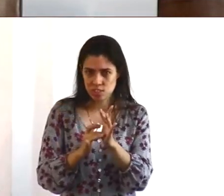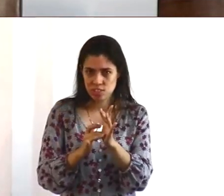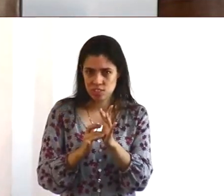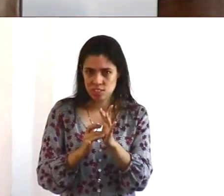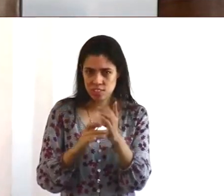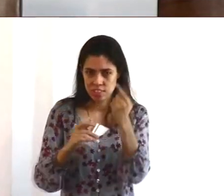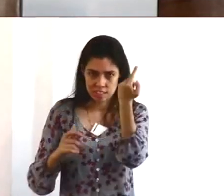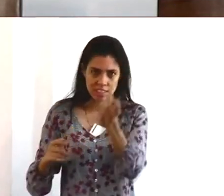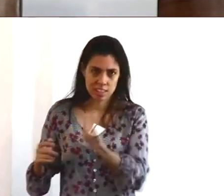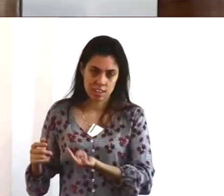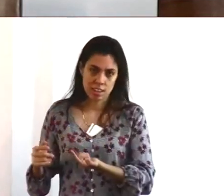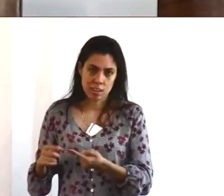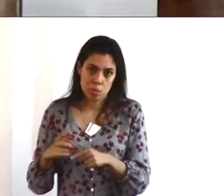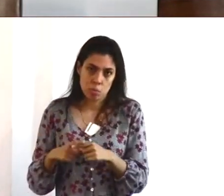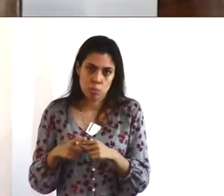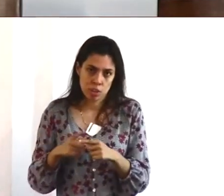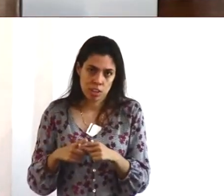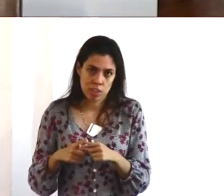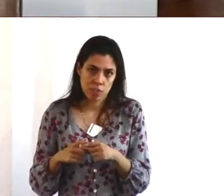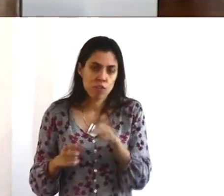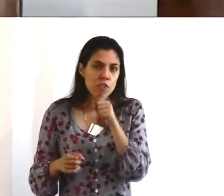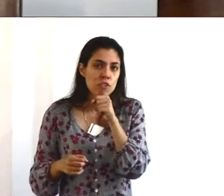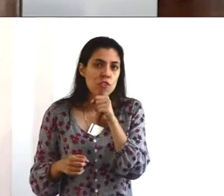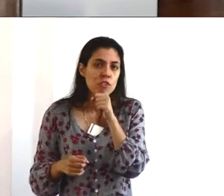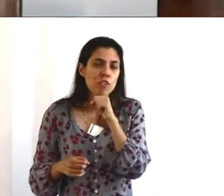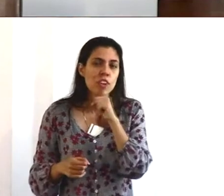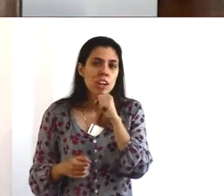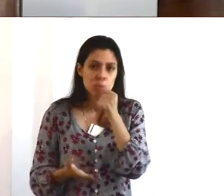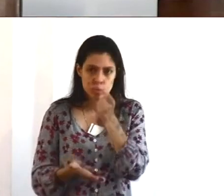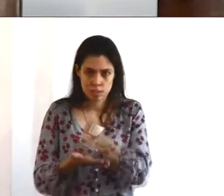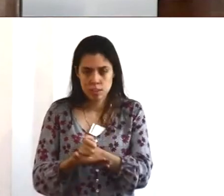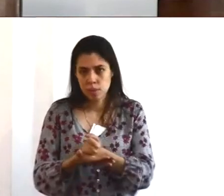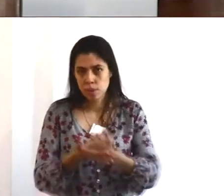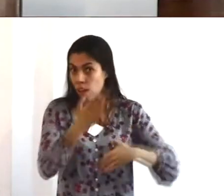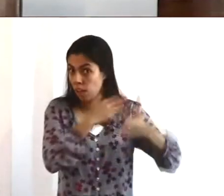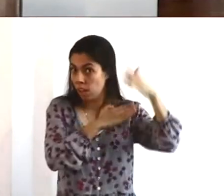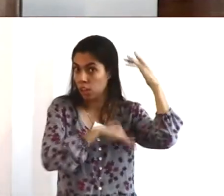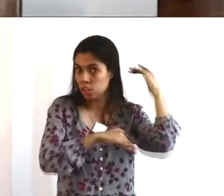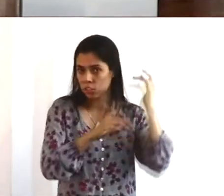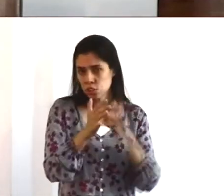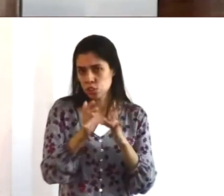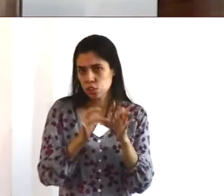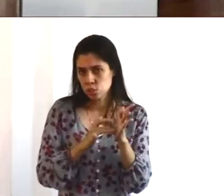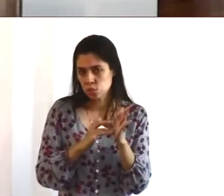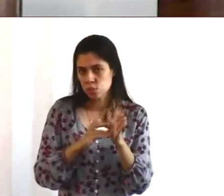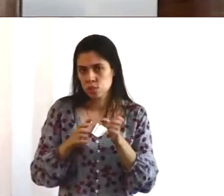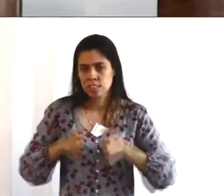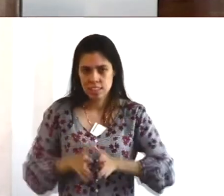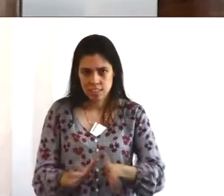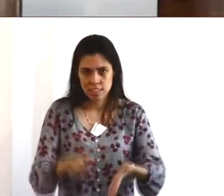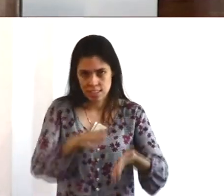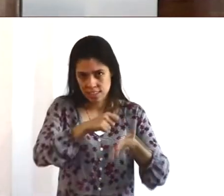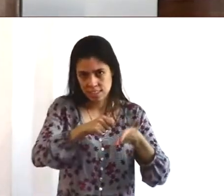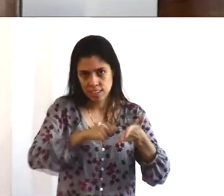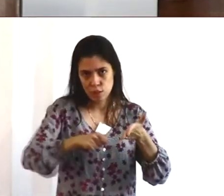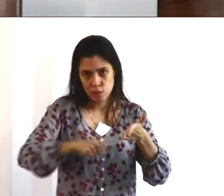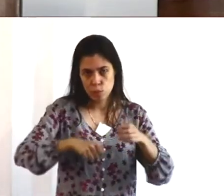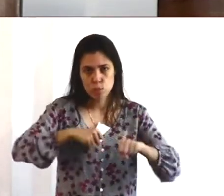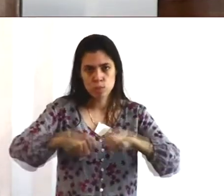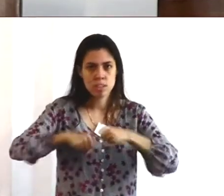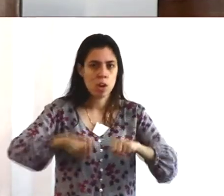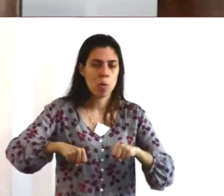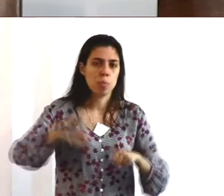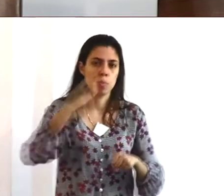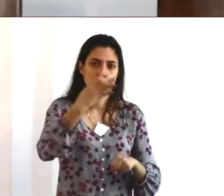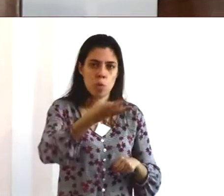veio e nos deixou o Consolador. Nós temos o Espírito Santo conosco, e por isso nós